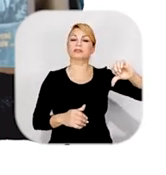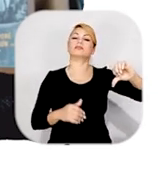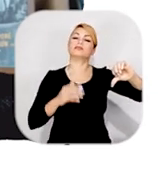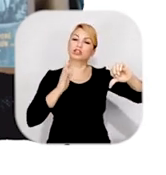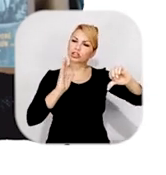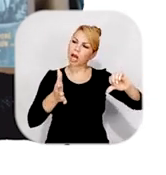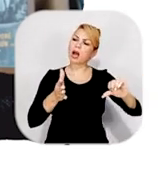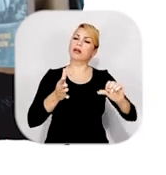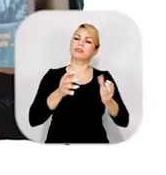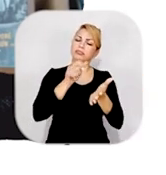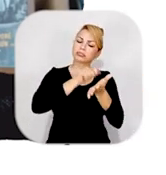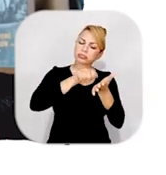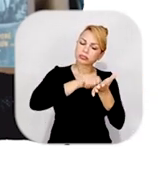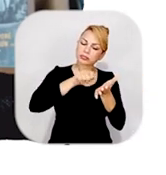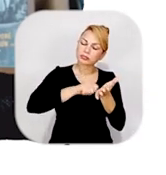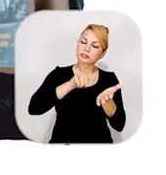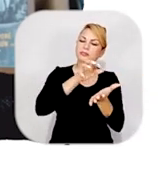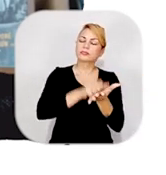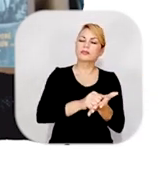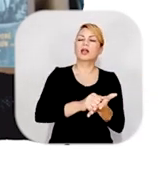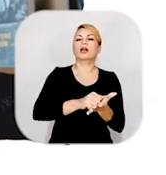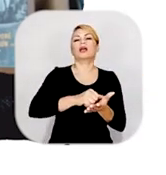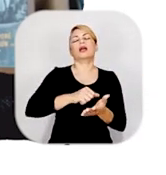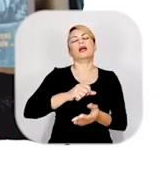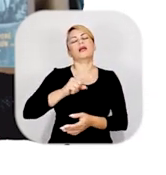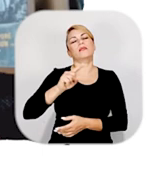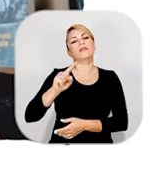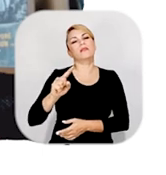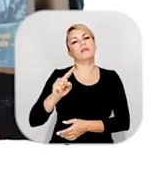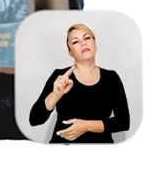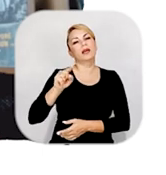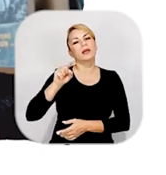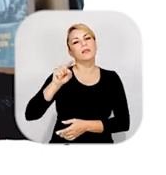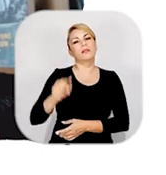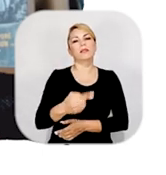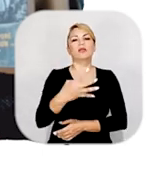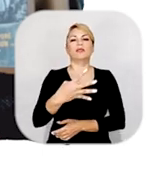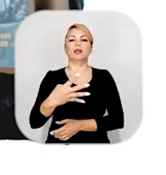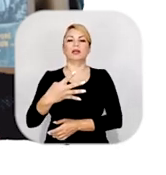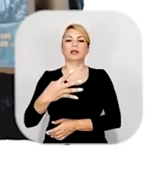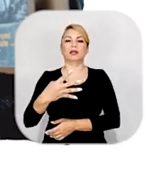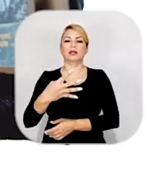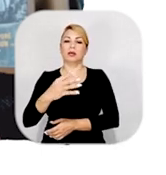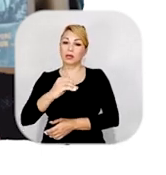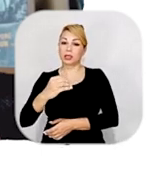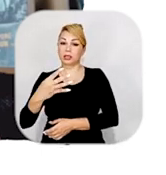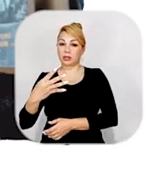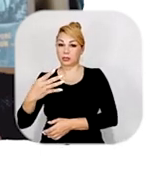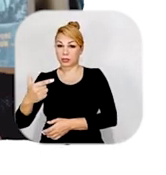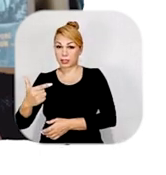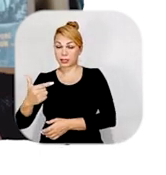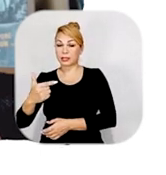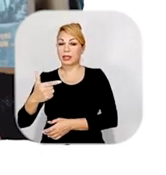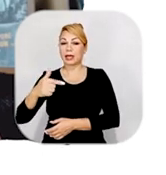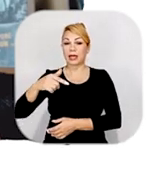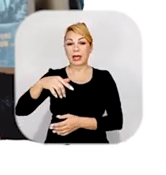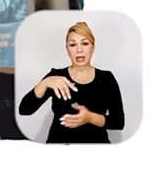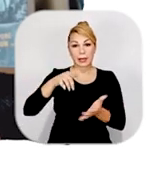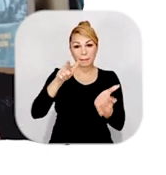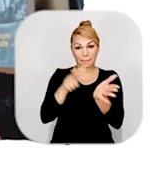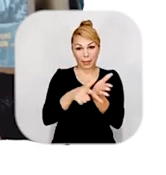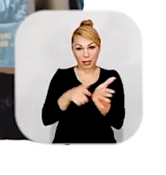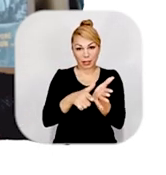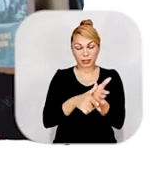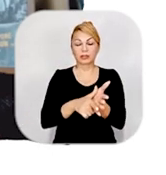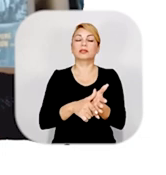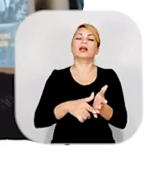cadernos de campo dele, que tinha 1.042 páginas, né? Mas aí veio a guerra e acontece que